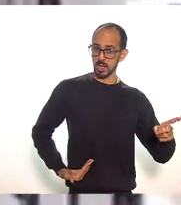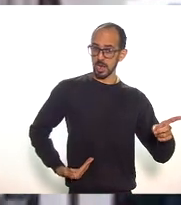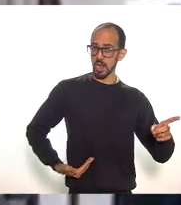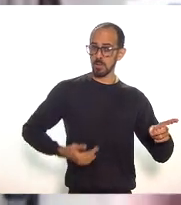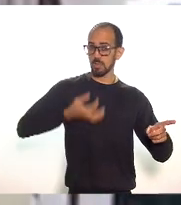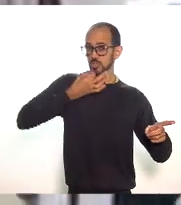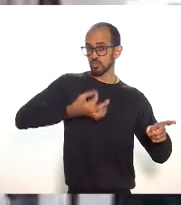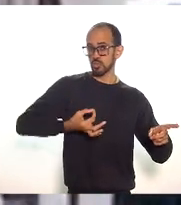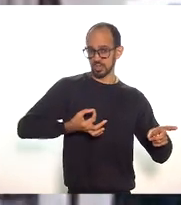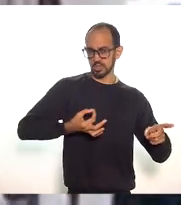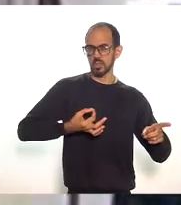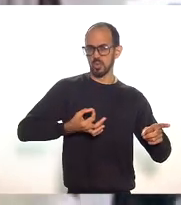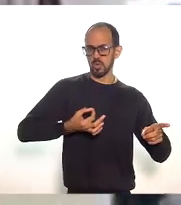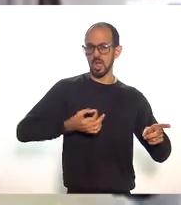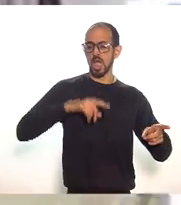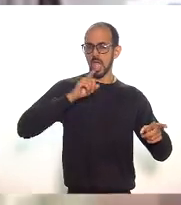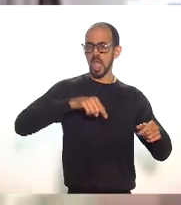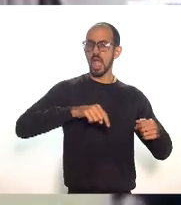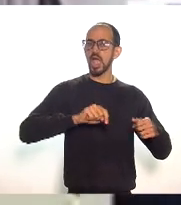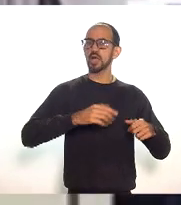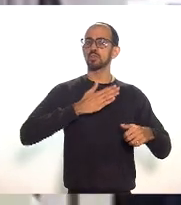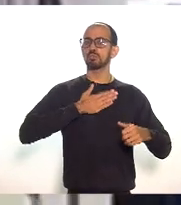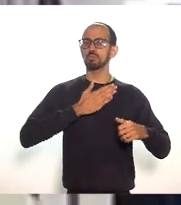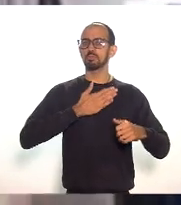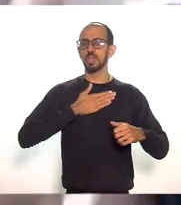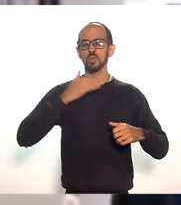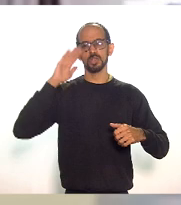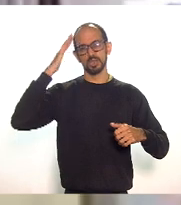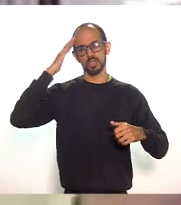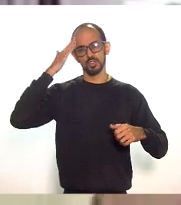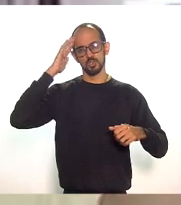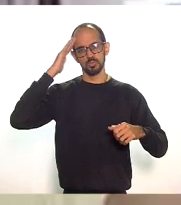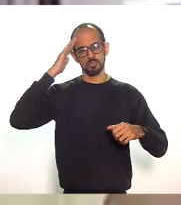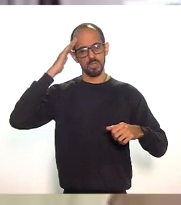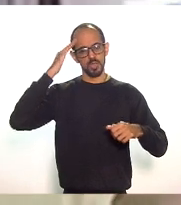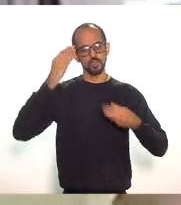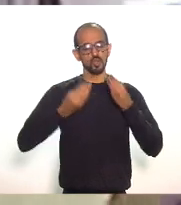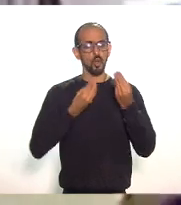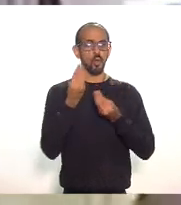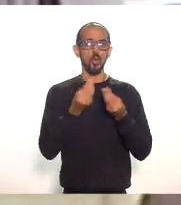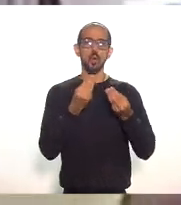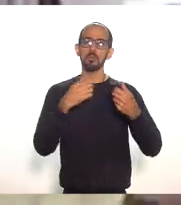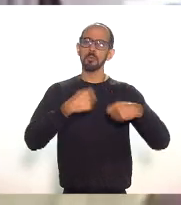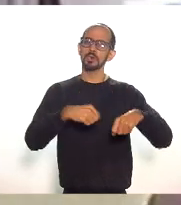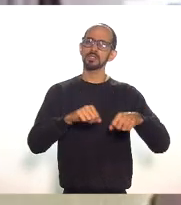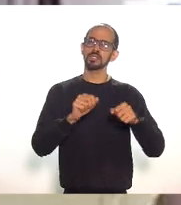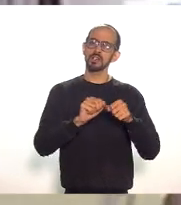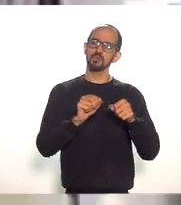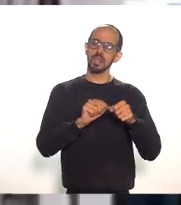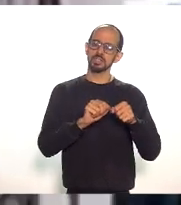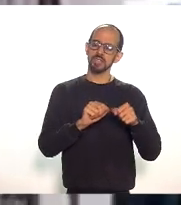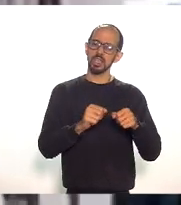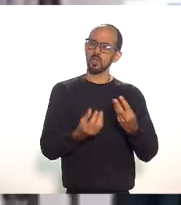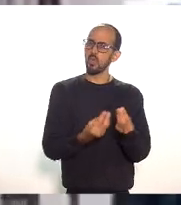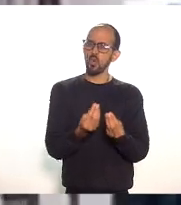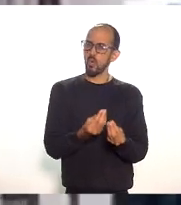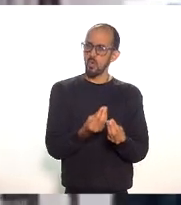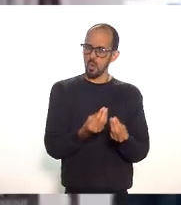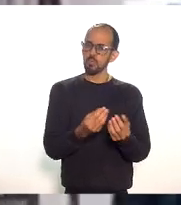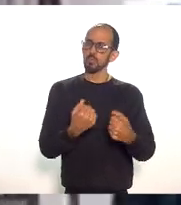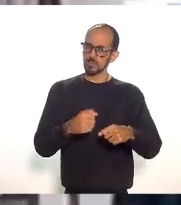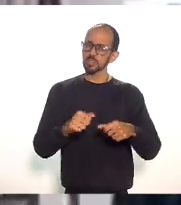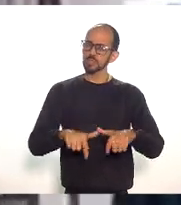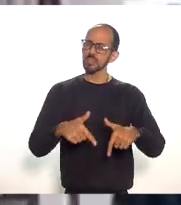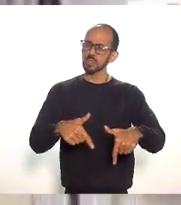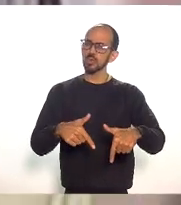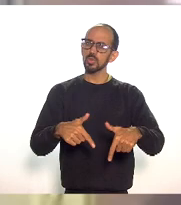de acordo com aquilo que é o meu entendimento de como que deva existir esta política